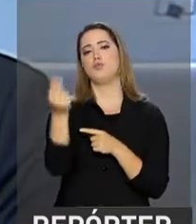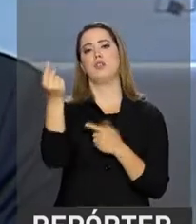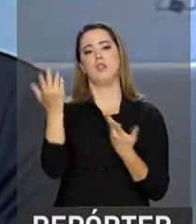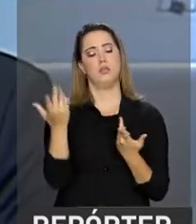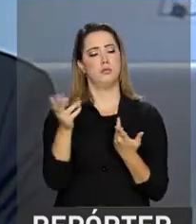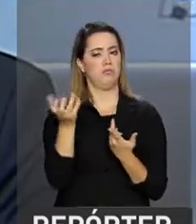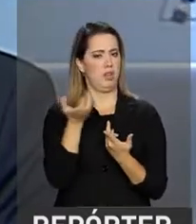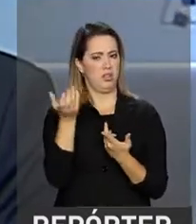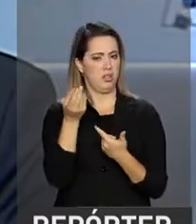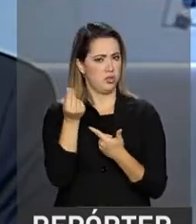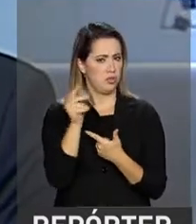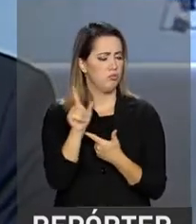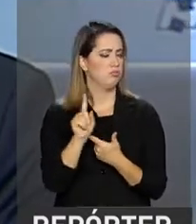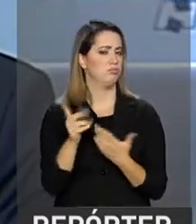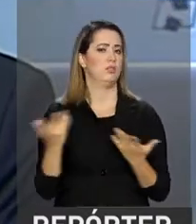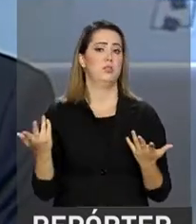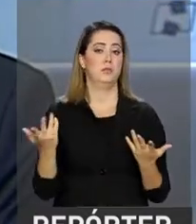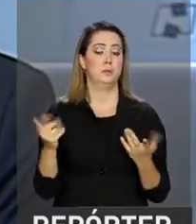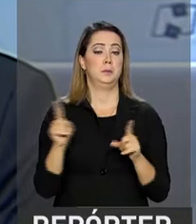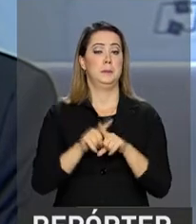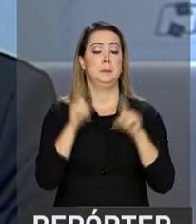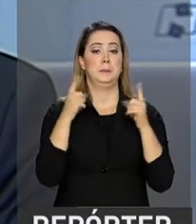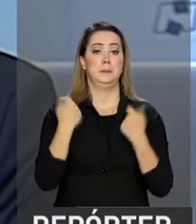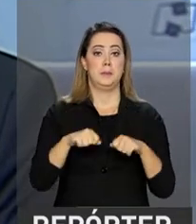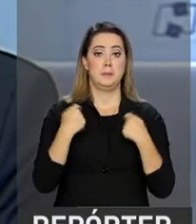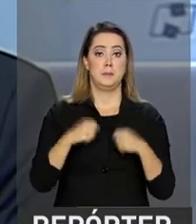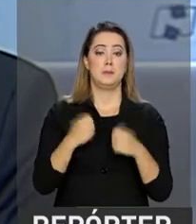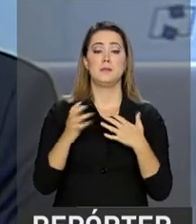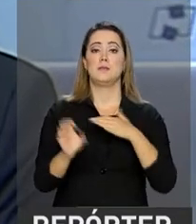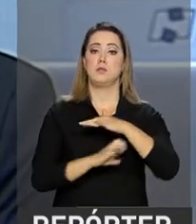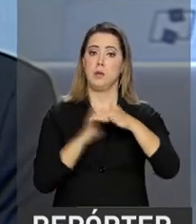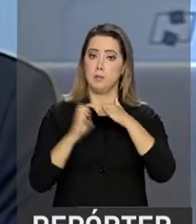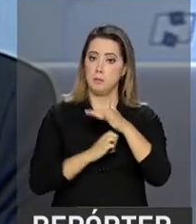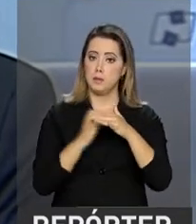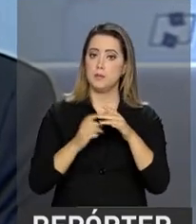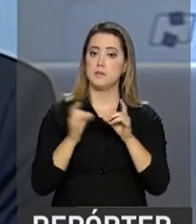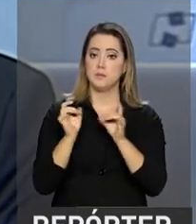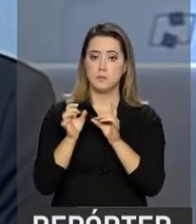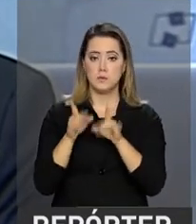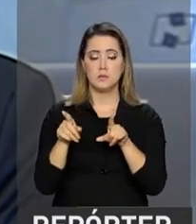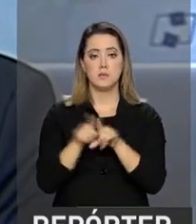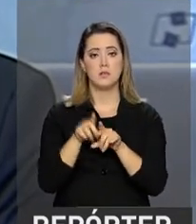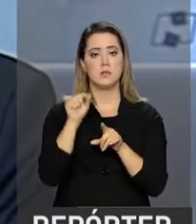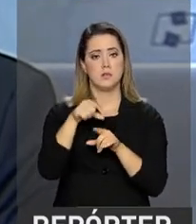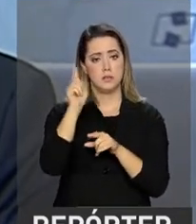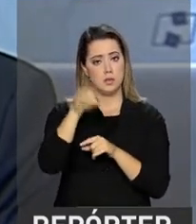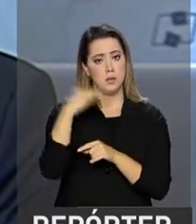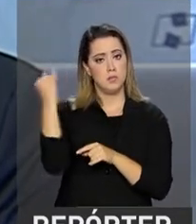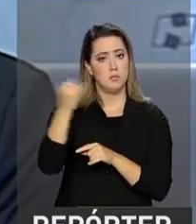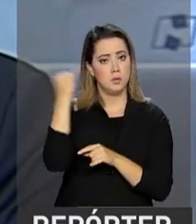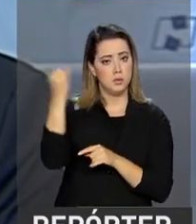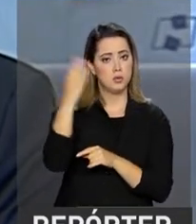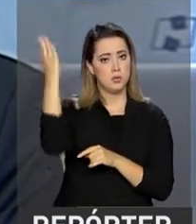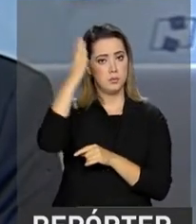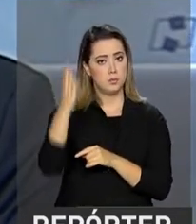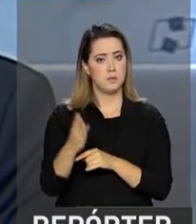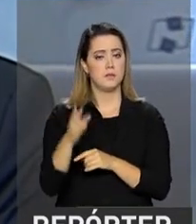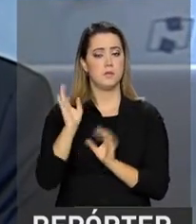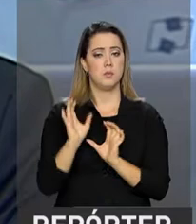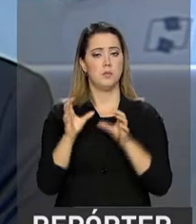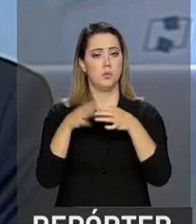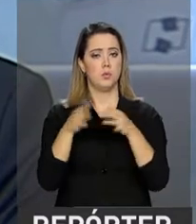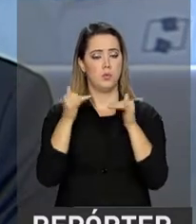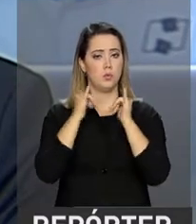uma necessidade momentânea de caixa. Isso é um movimento muito maior, que eu não tenho a menor dúvida da importância que será para o